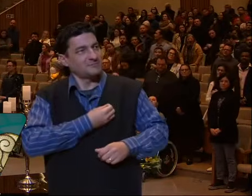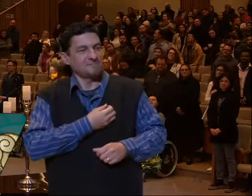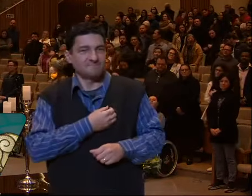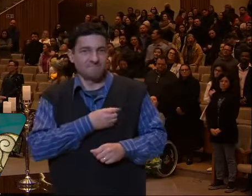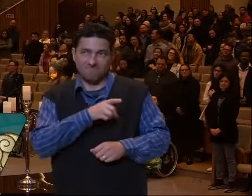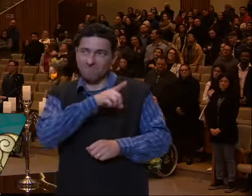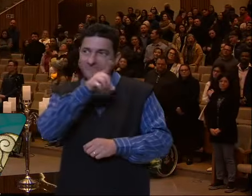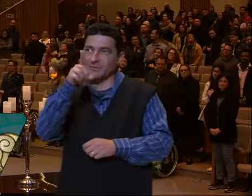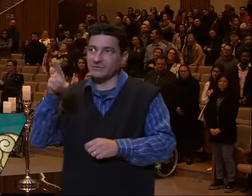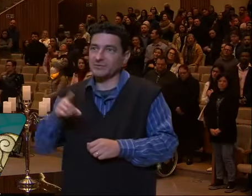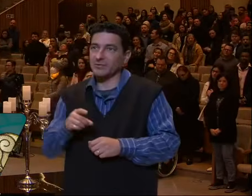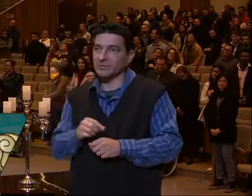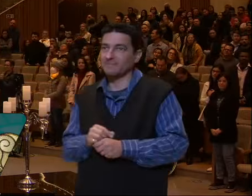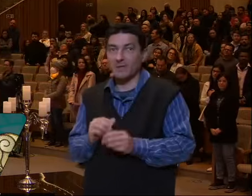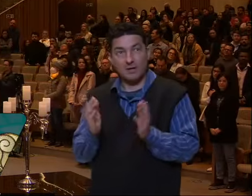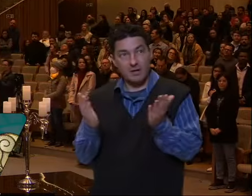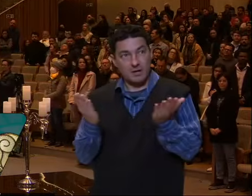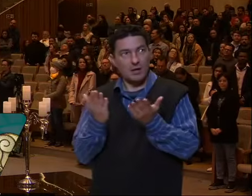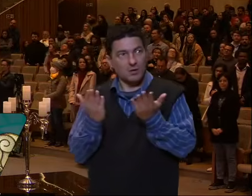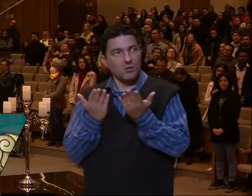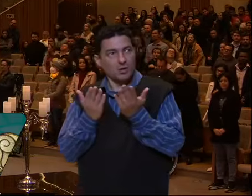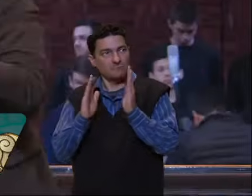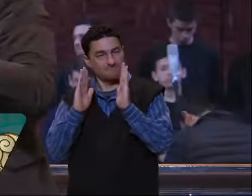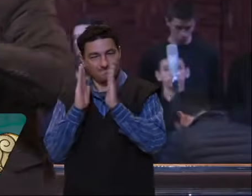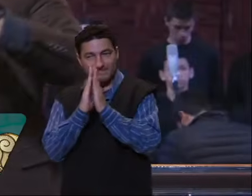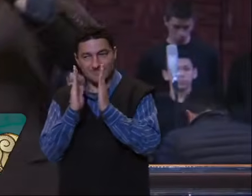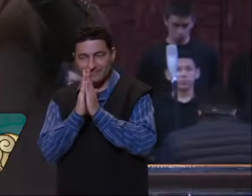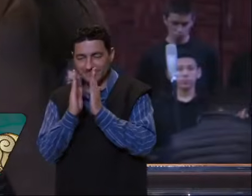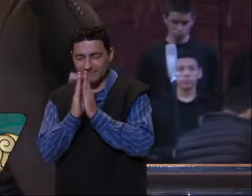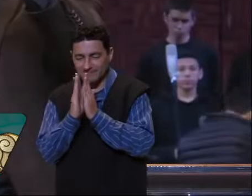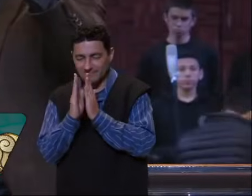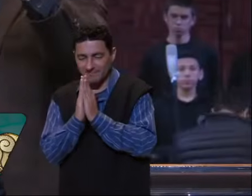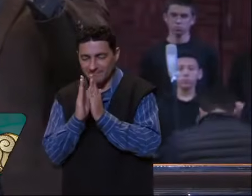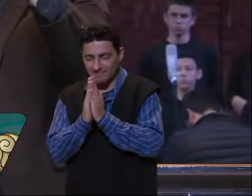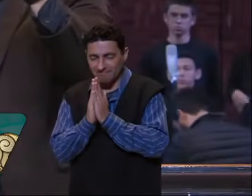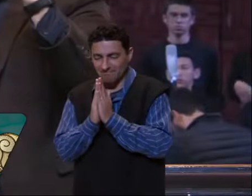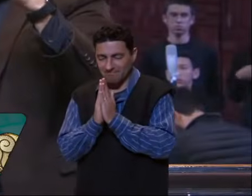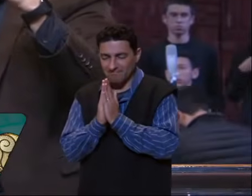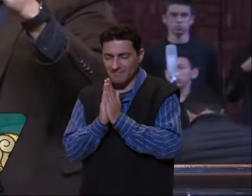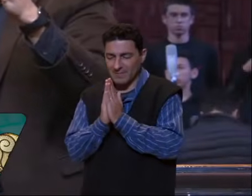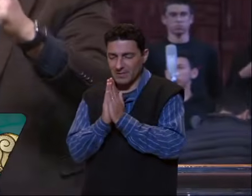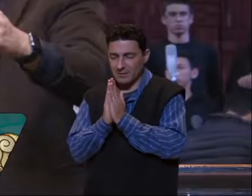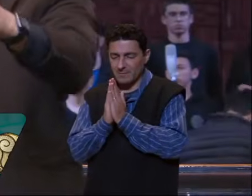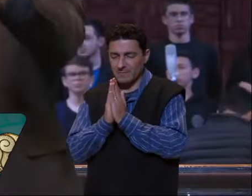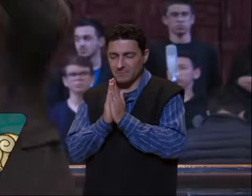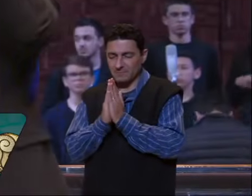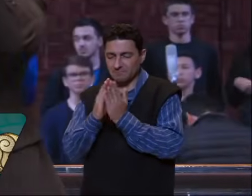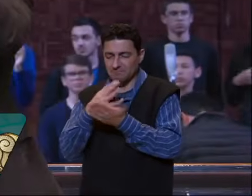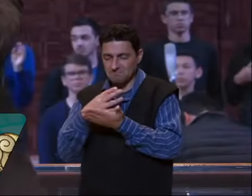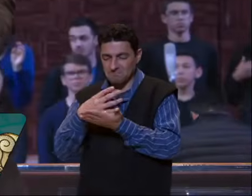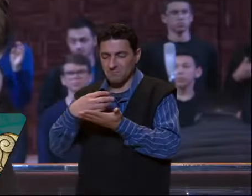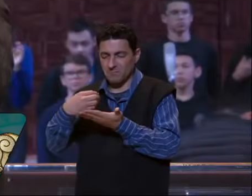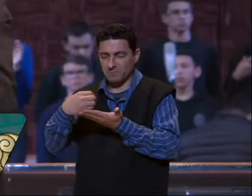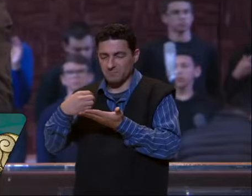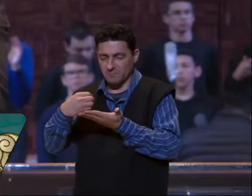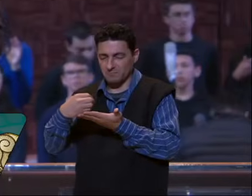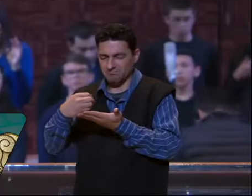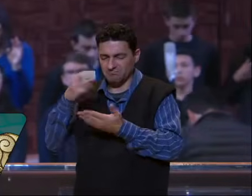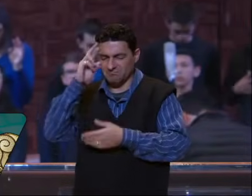ergueu sua mão, feche seus olhos, repete assim comigo. Diga: Senhor Jesus, eu